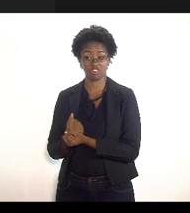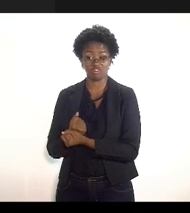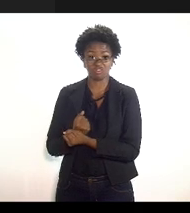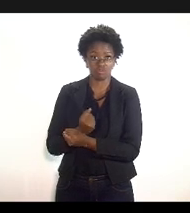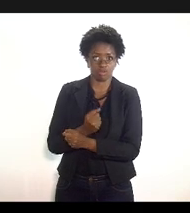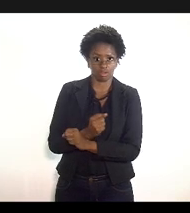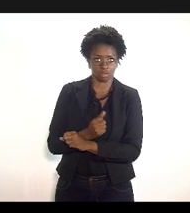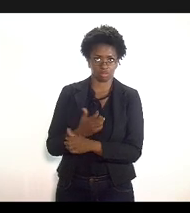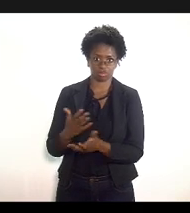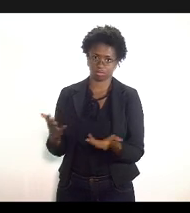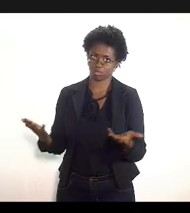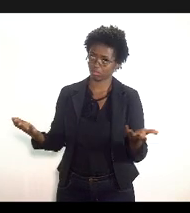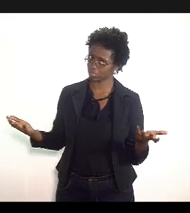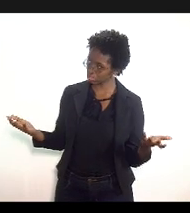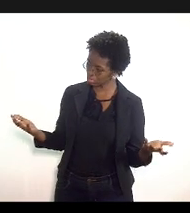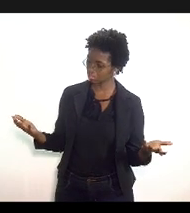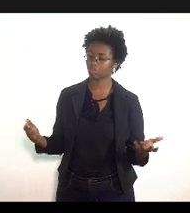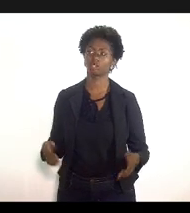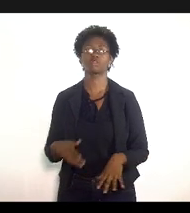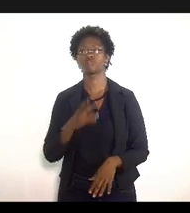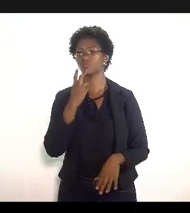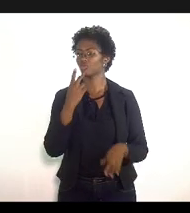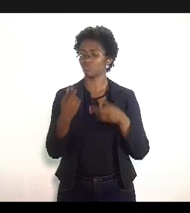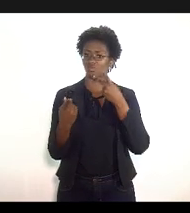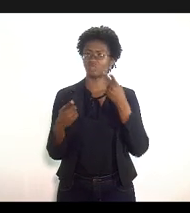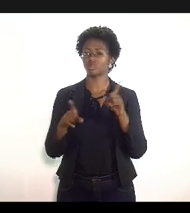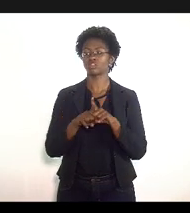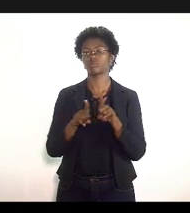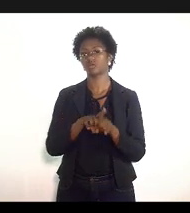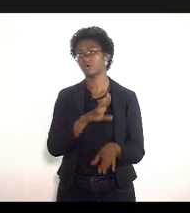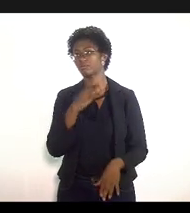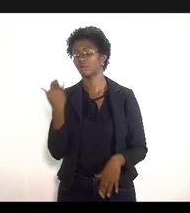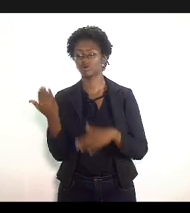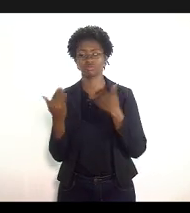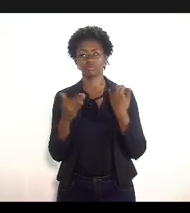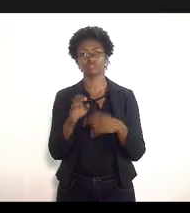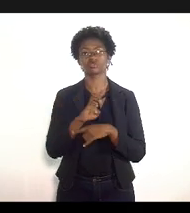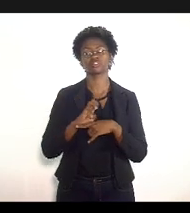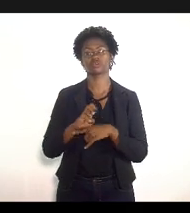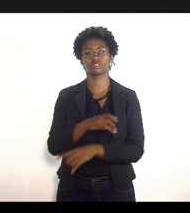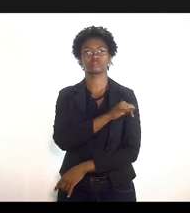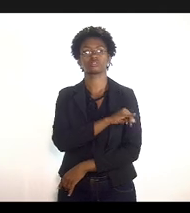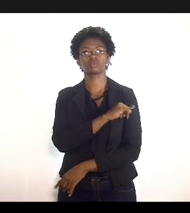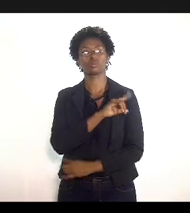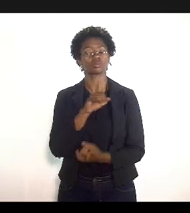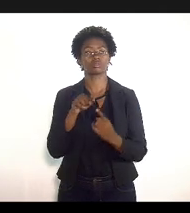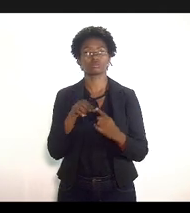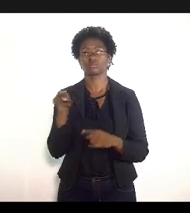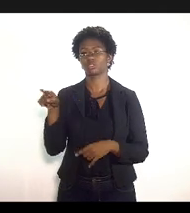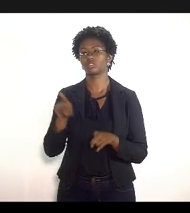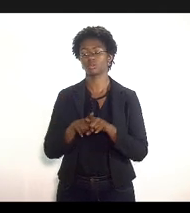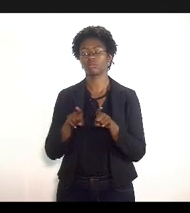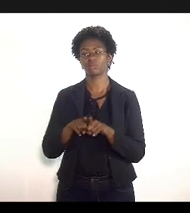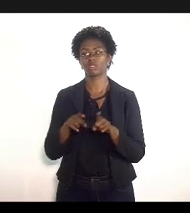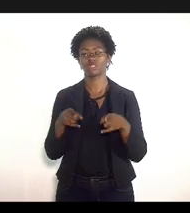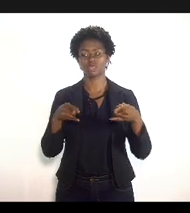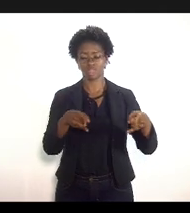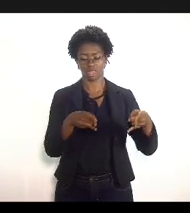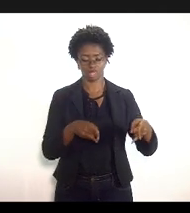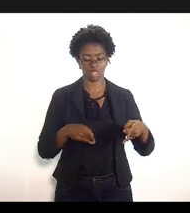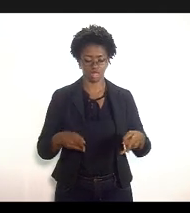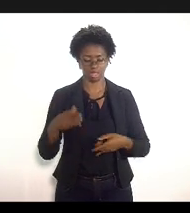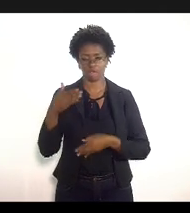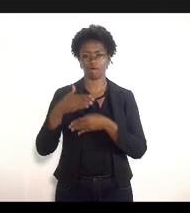Além disso, eu queria dizer que os óbitos que nós temos no estado do Rio de Janeiro têm a ver com essa negação de leitos, têm a